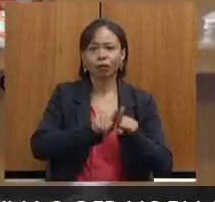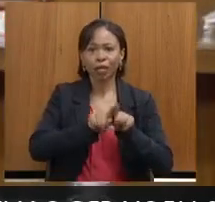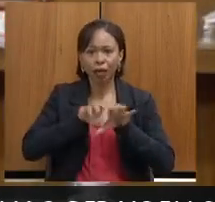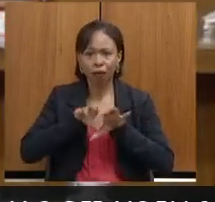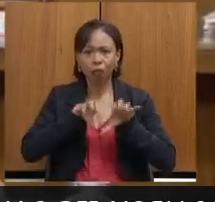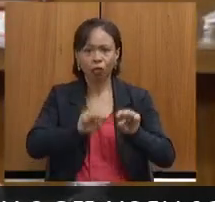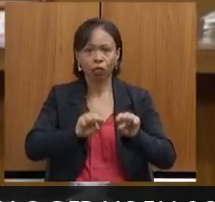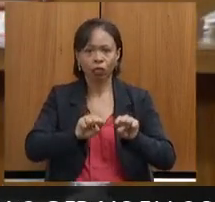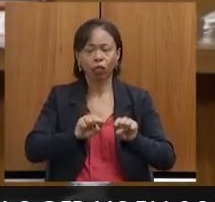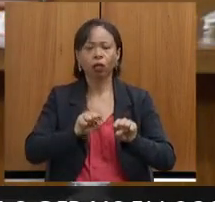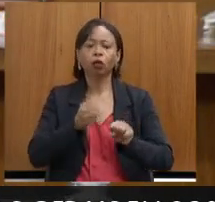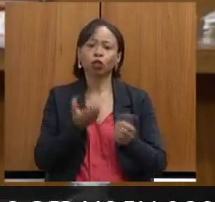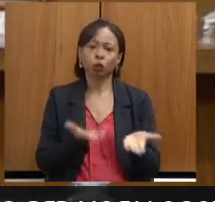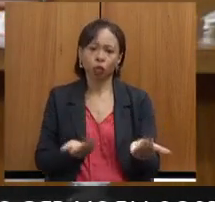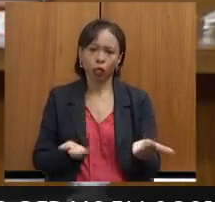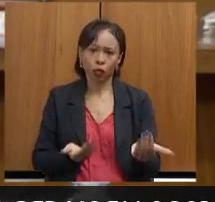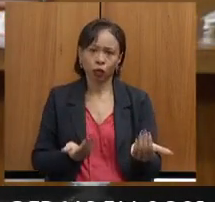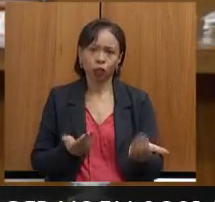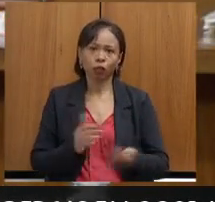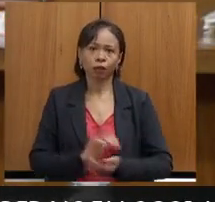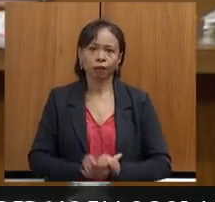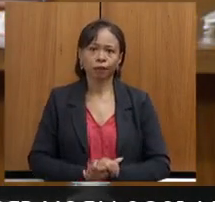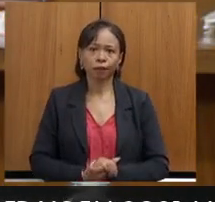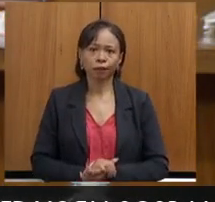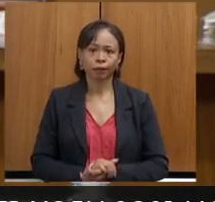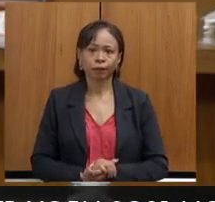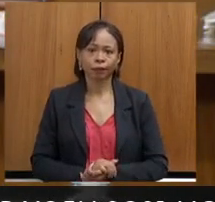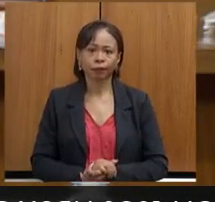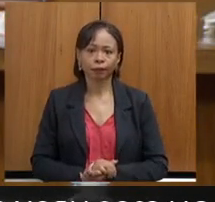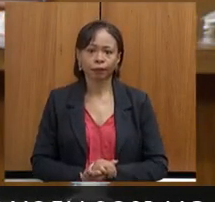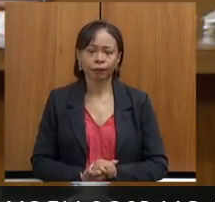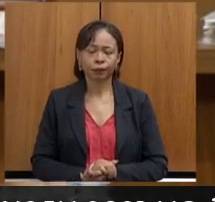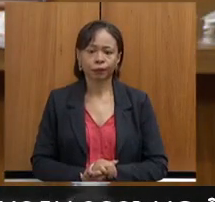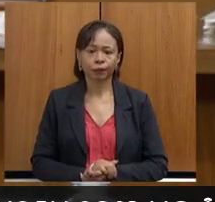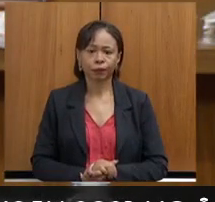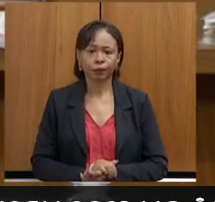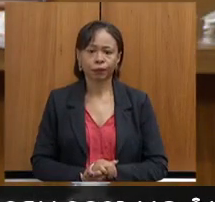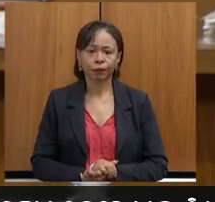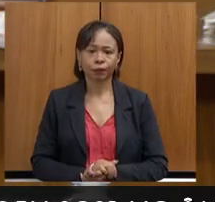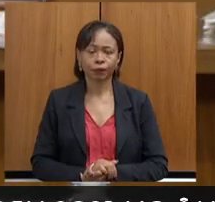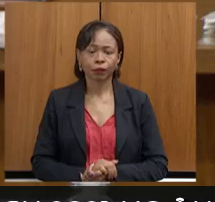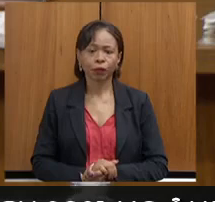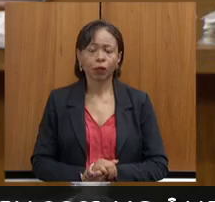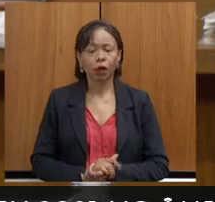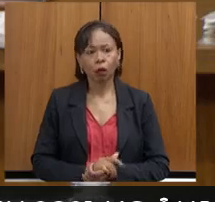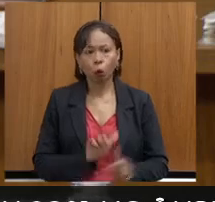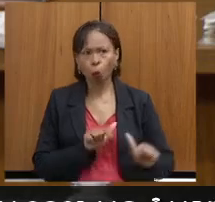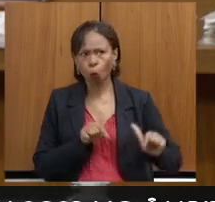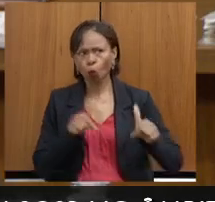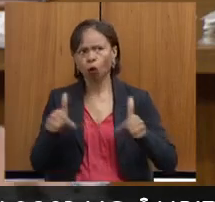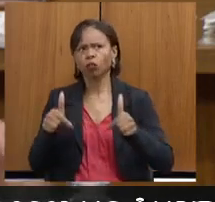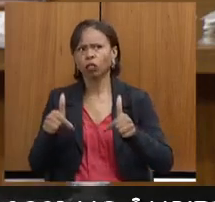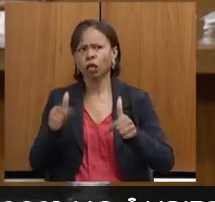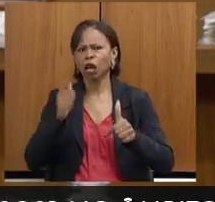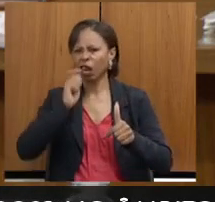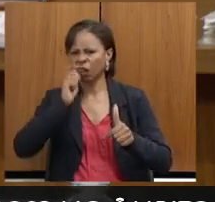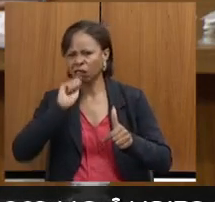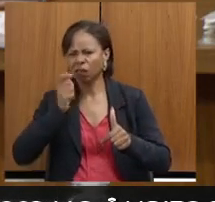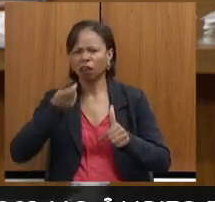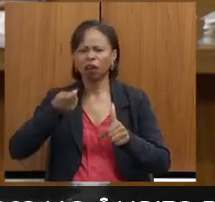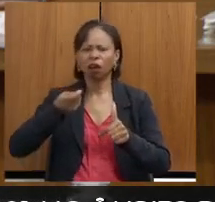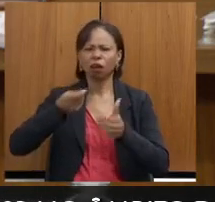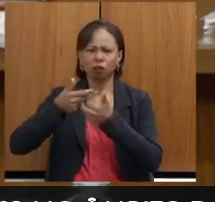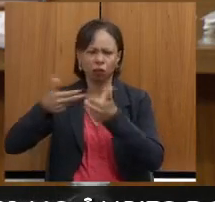adolescentes pode passar e e ao combate às drogas cabe